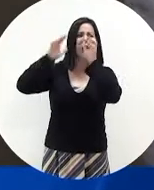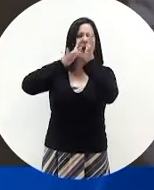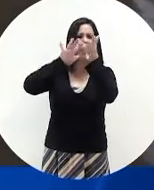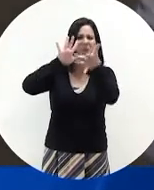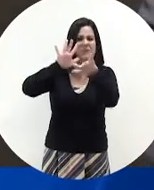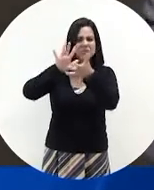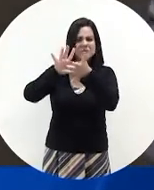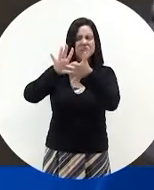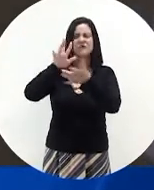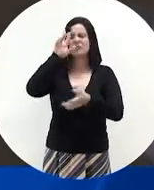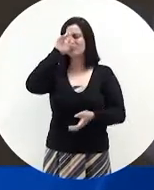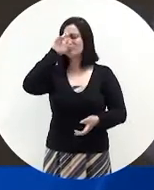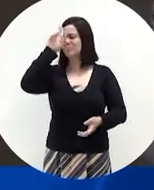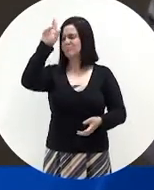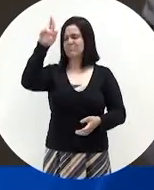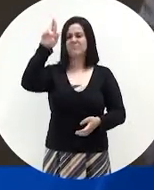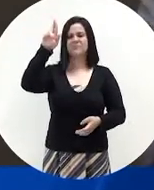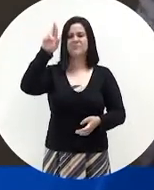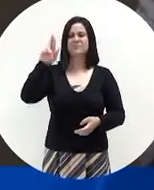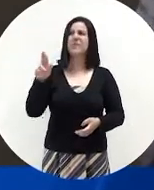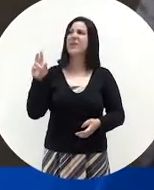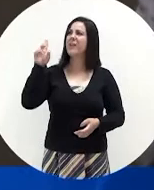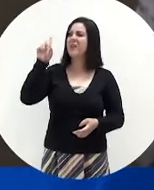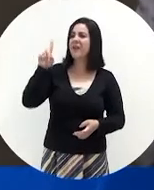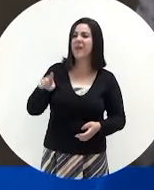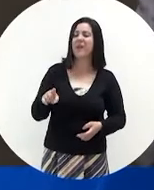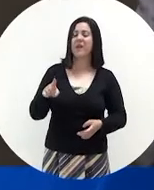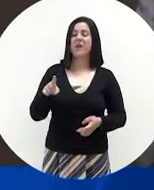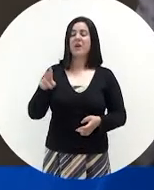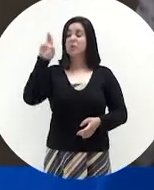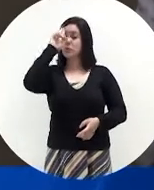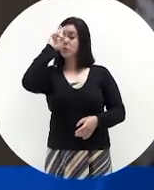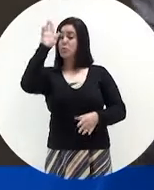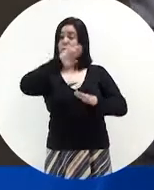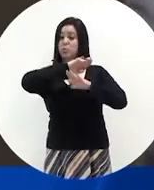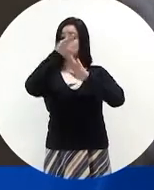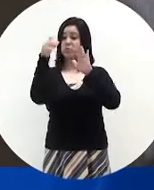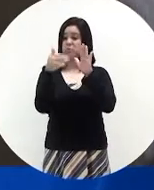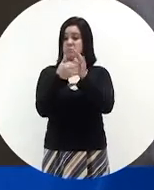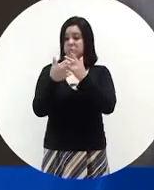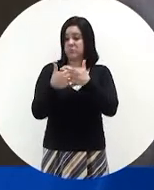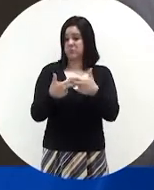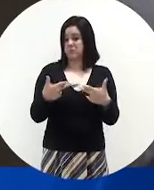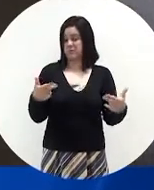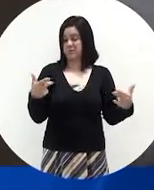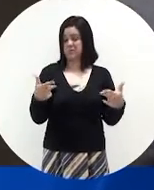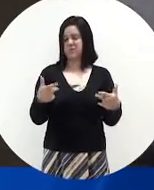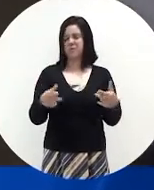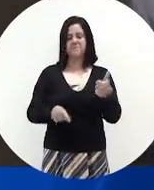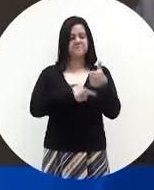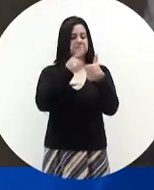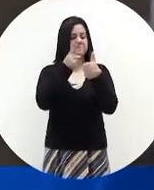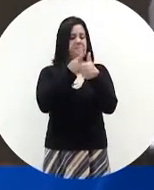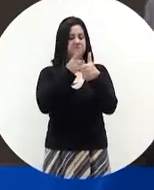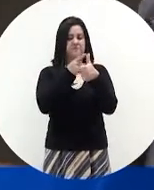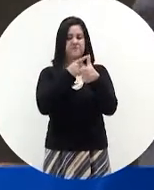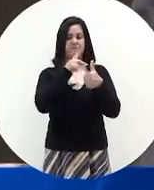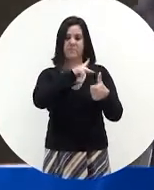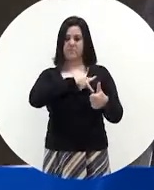nosso Senhor Jesus Cristo, é dono de todas as coisas? Primeira